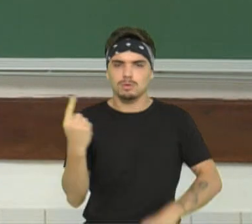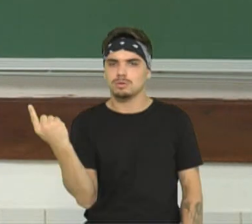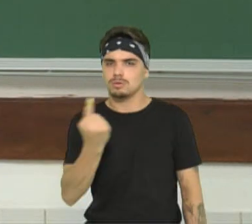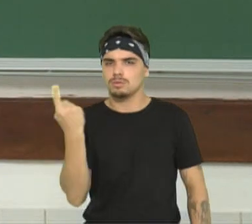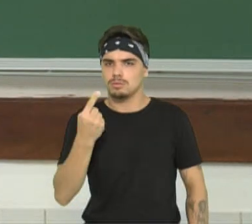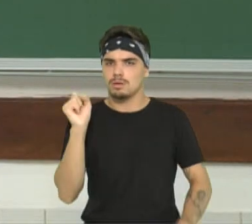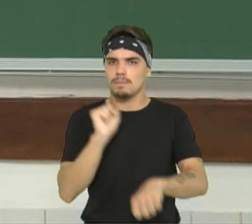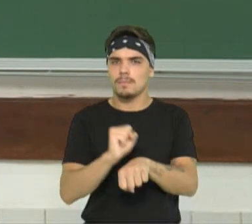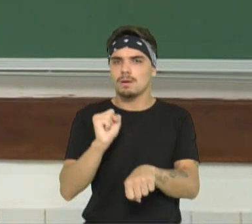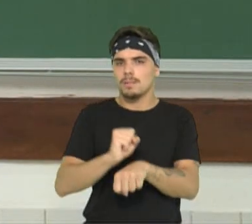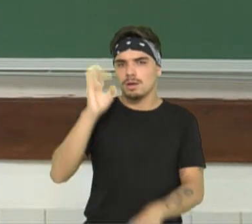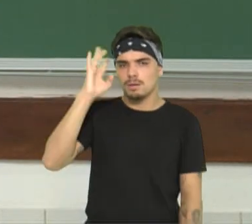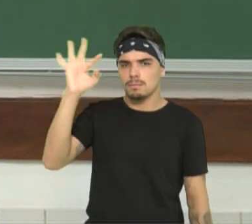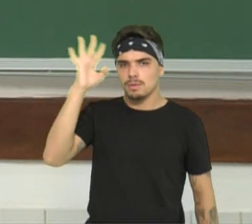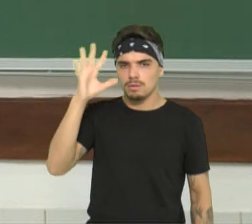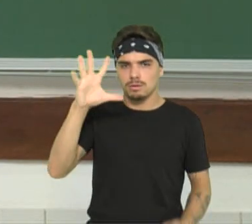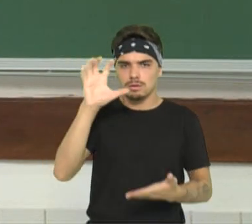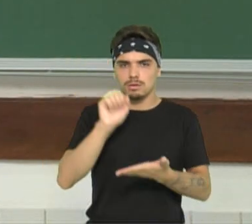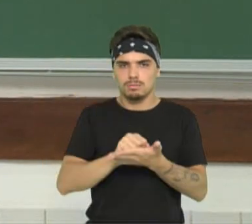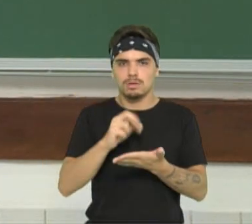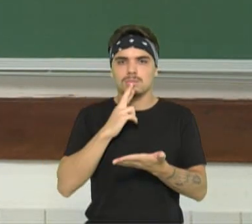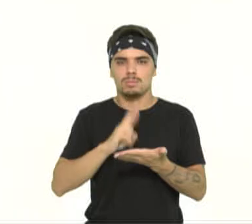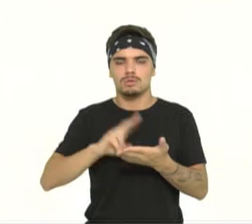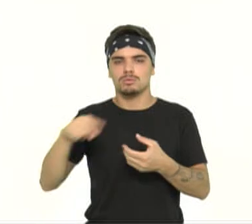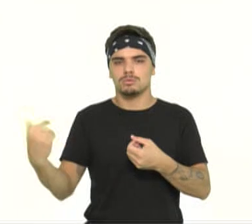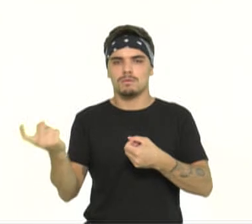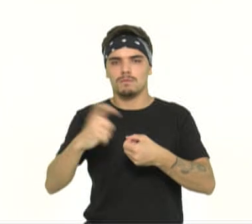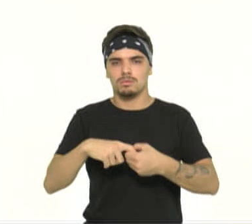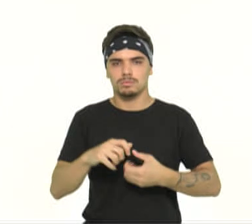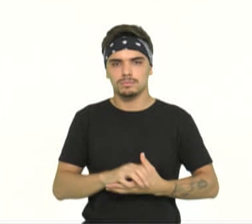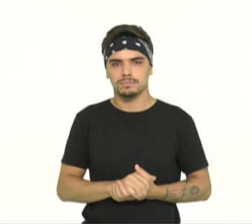um pouquinho, pensa e anota a sua resposta.